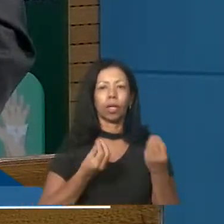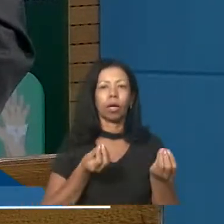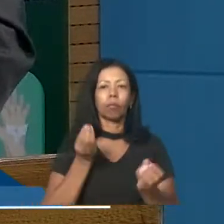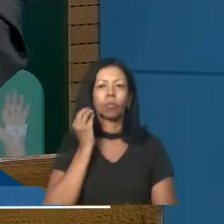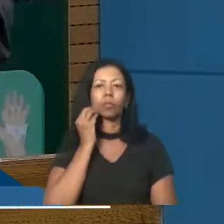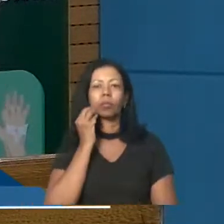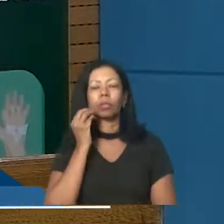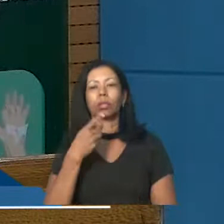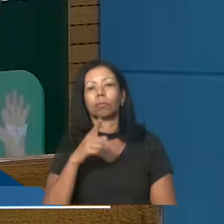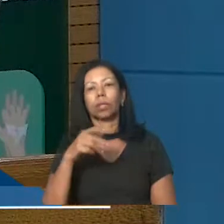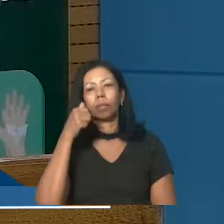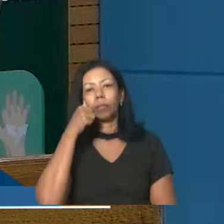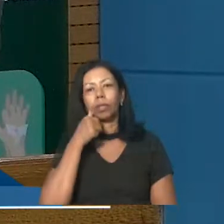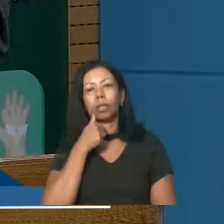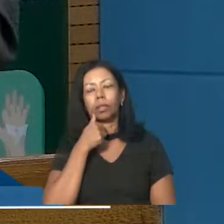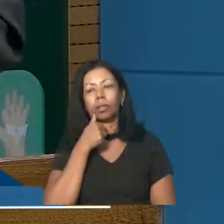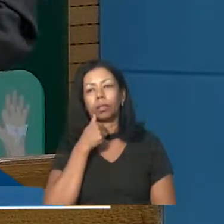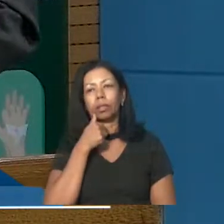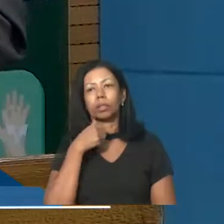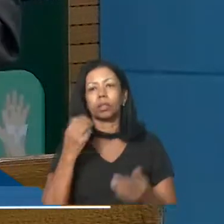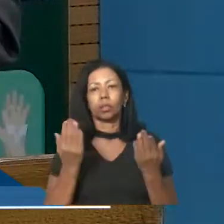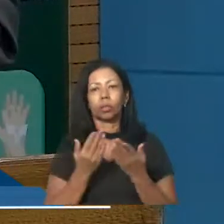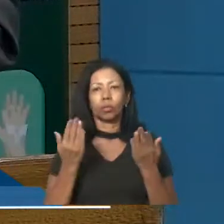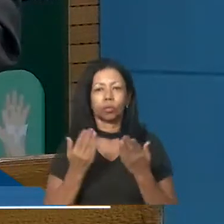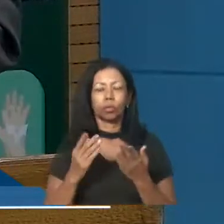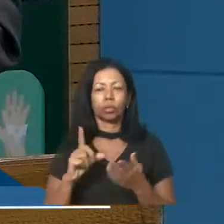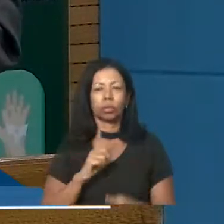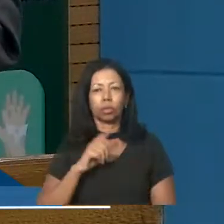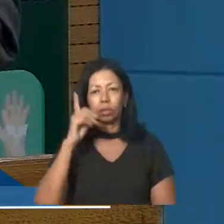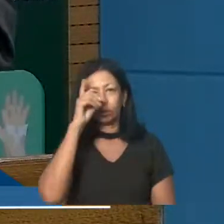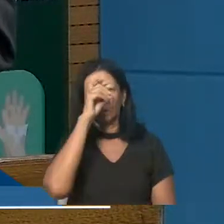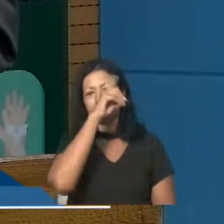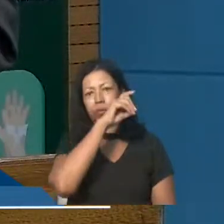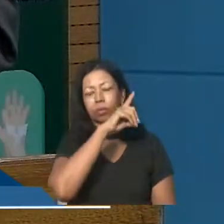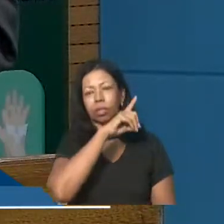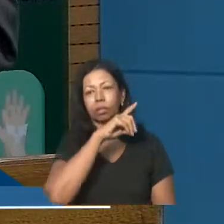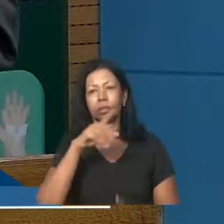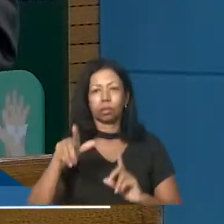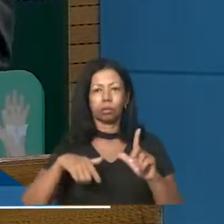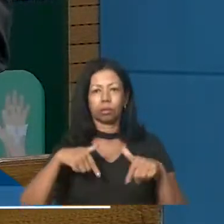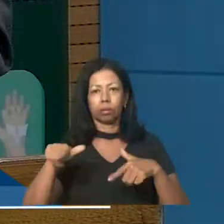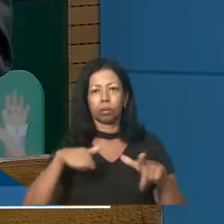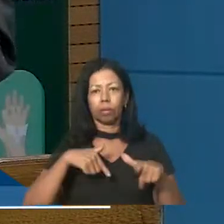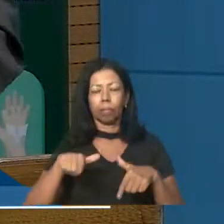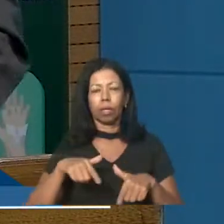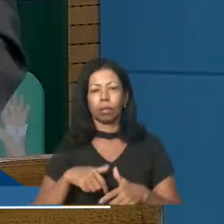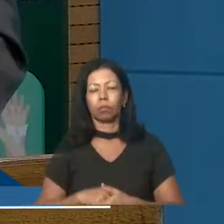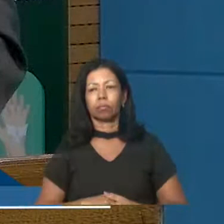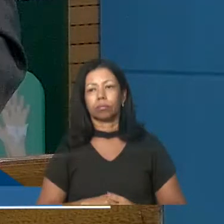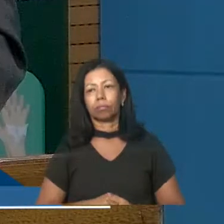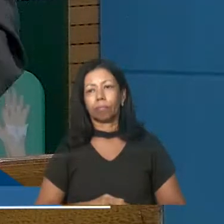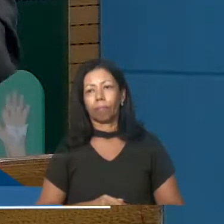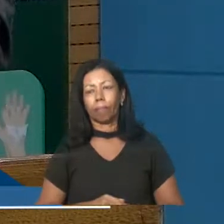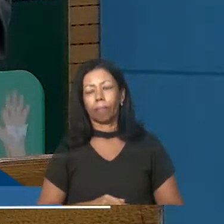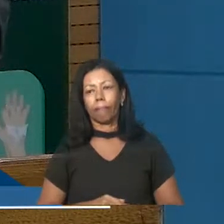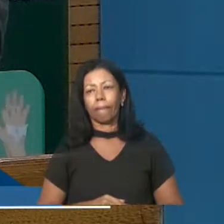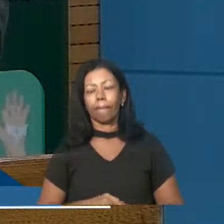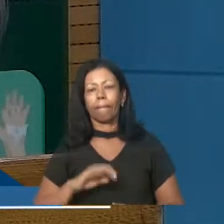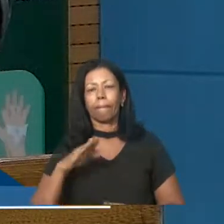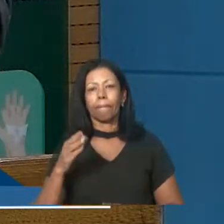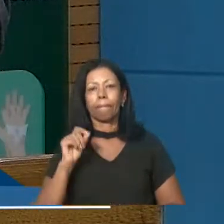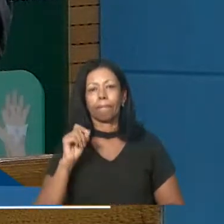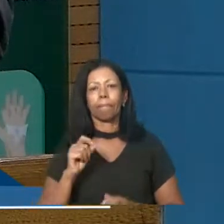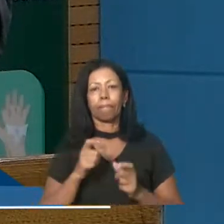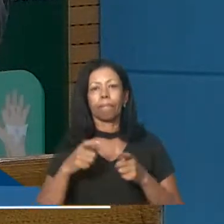oportunidade para as mulheres, que hoje a maior dificuldade de emprego é para as mulheres. Então,